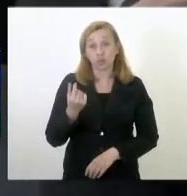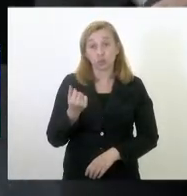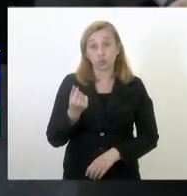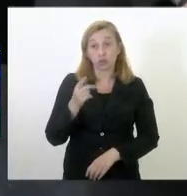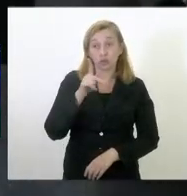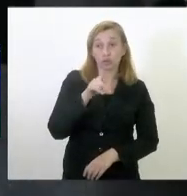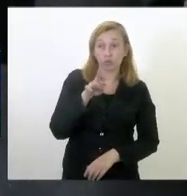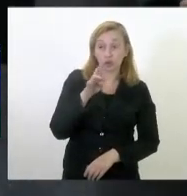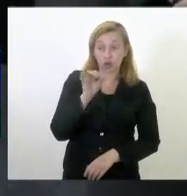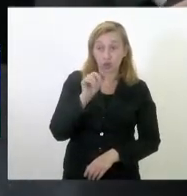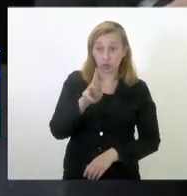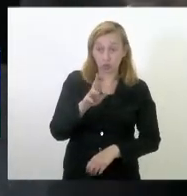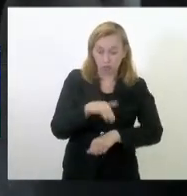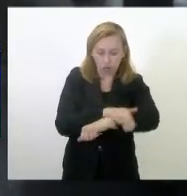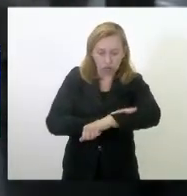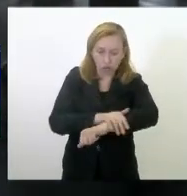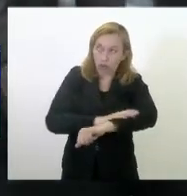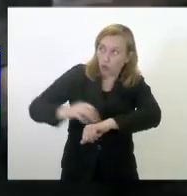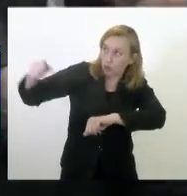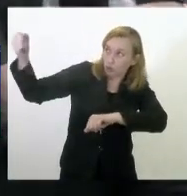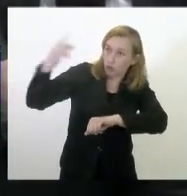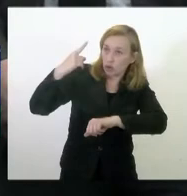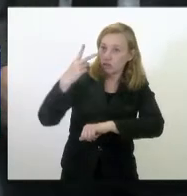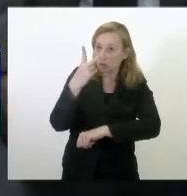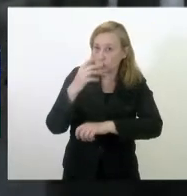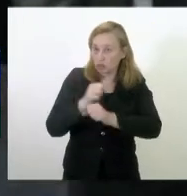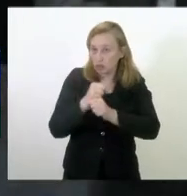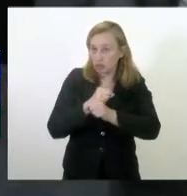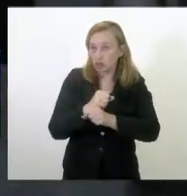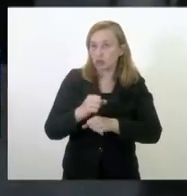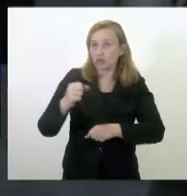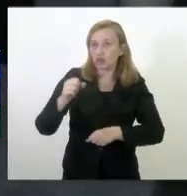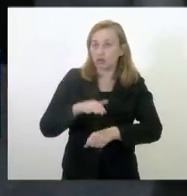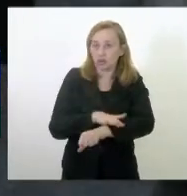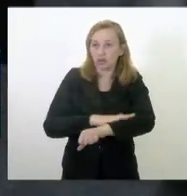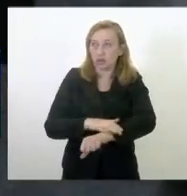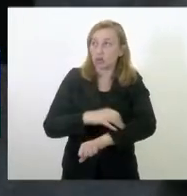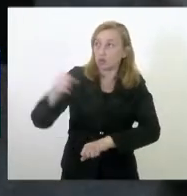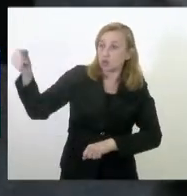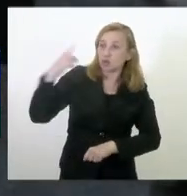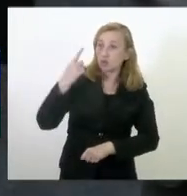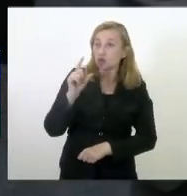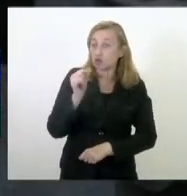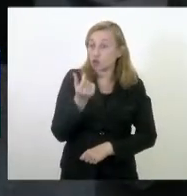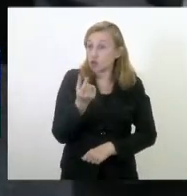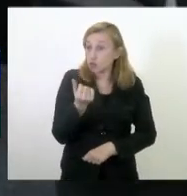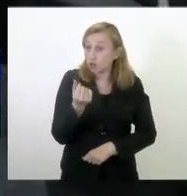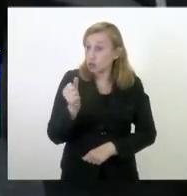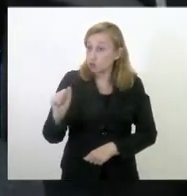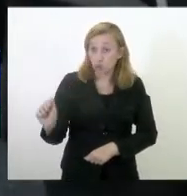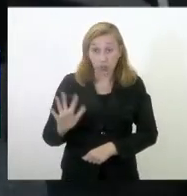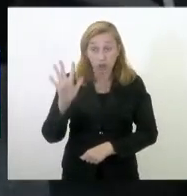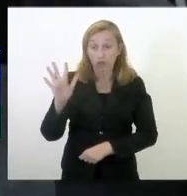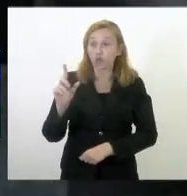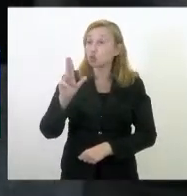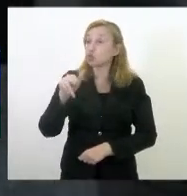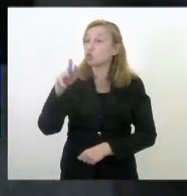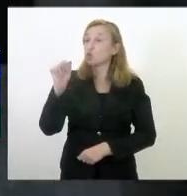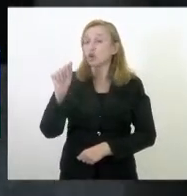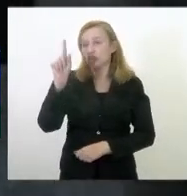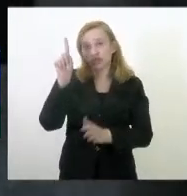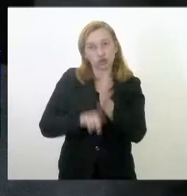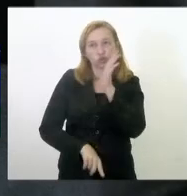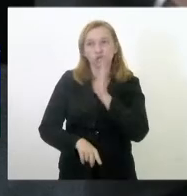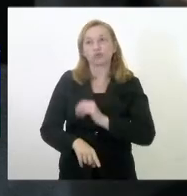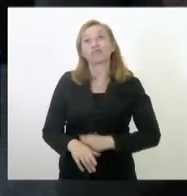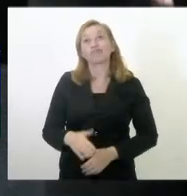solar. E durante esses 2 anos, o protetor solar só fez aumentar, jamais diminuiu,